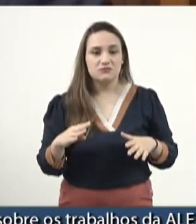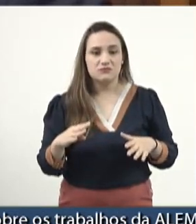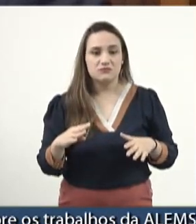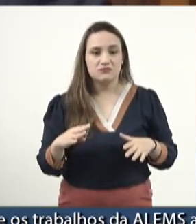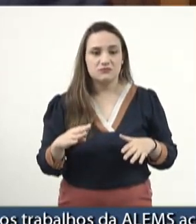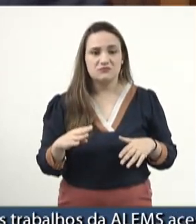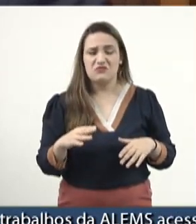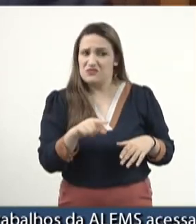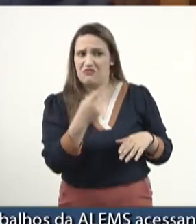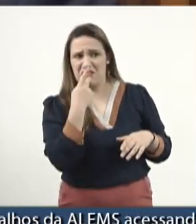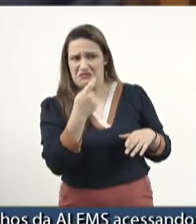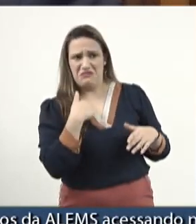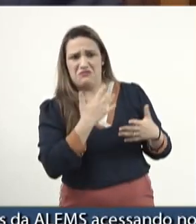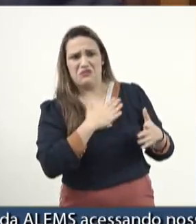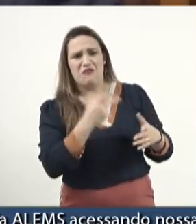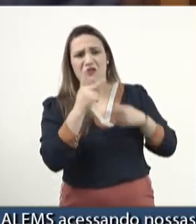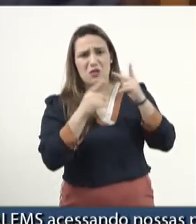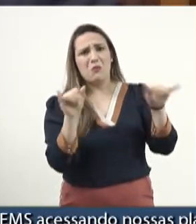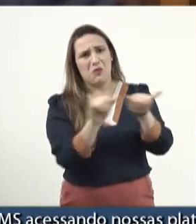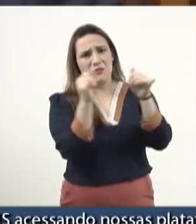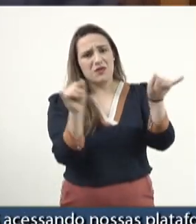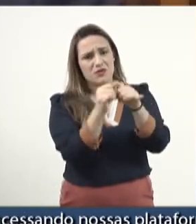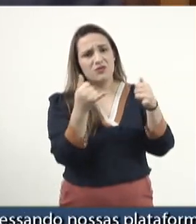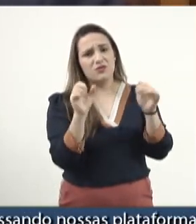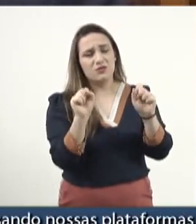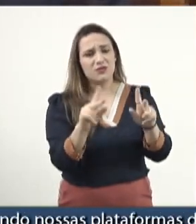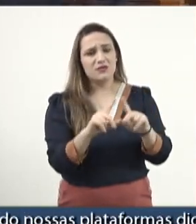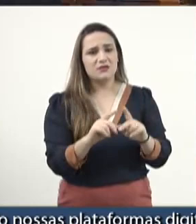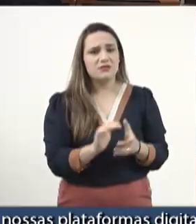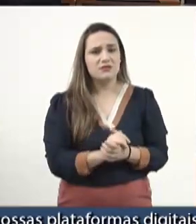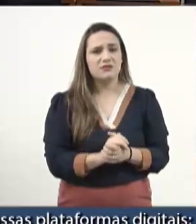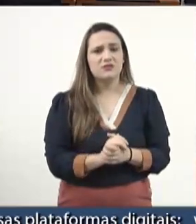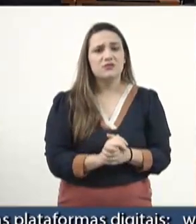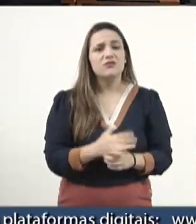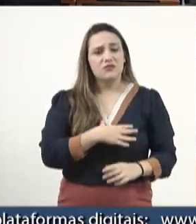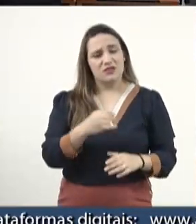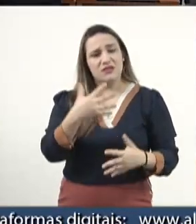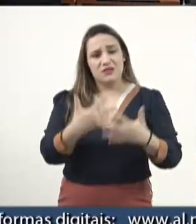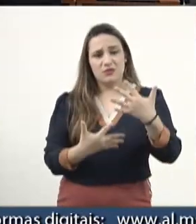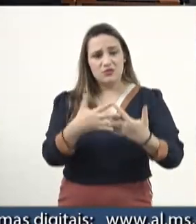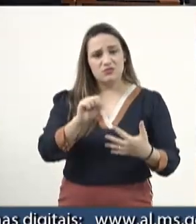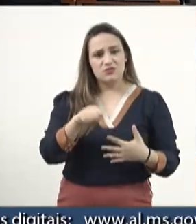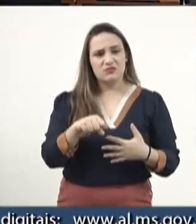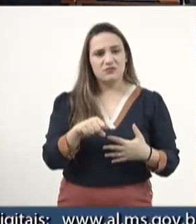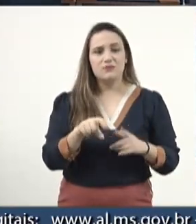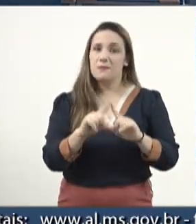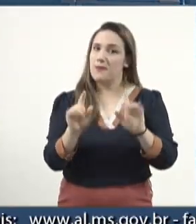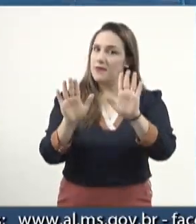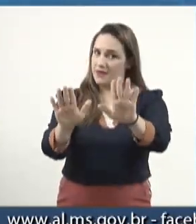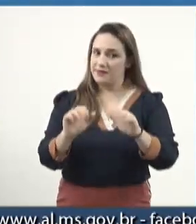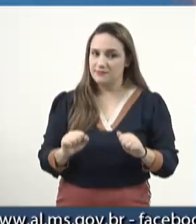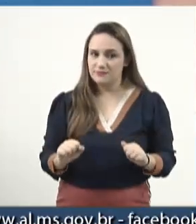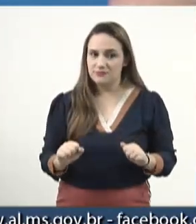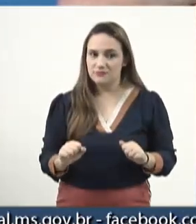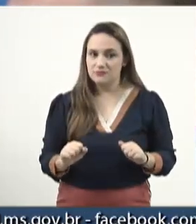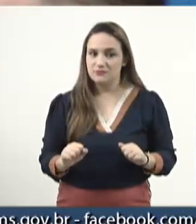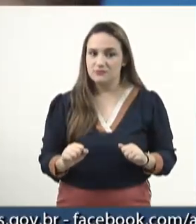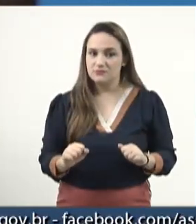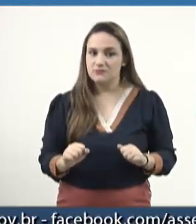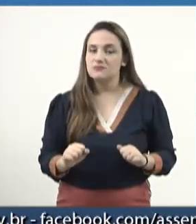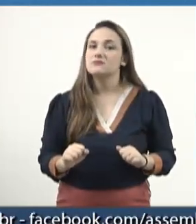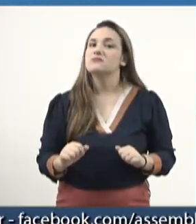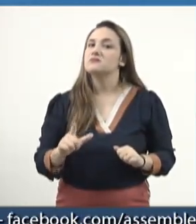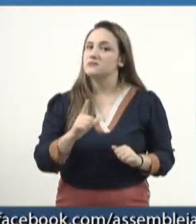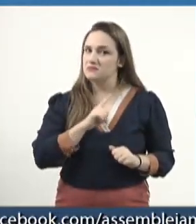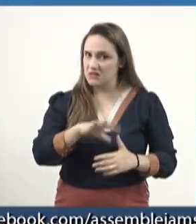não prestar, pode ter falado um monte de besteira, pode ter, os filhos podem ter atrapalhado, pode, só que tem um detalhe, mas que ele criou várias